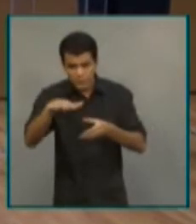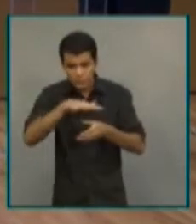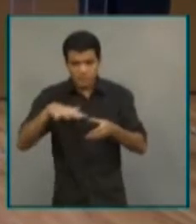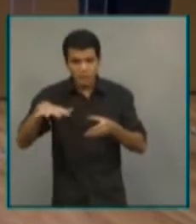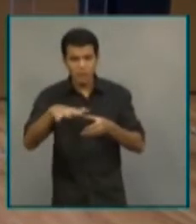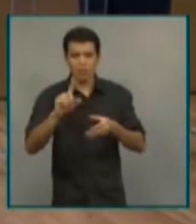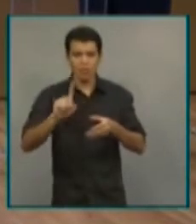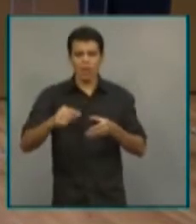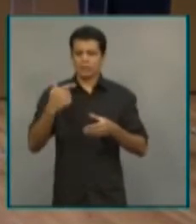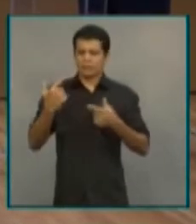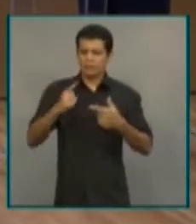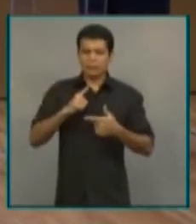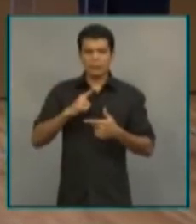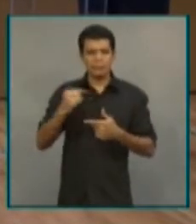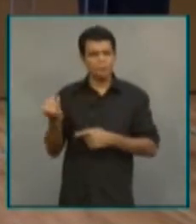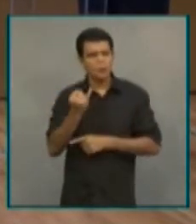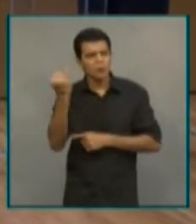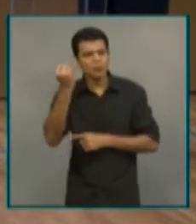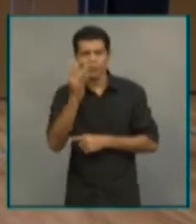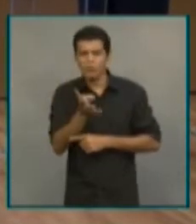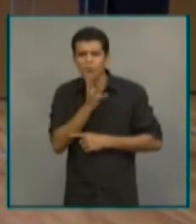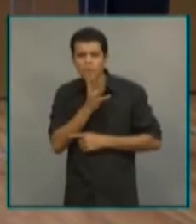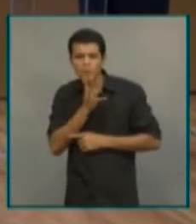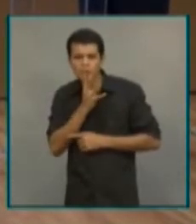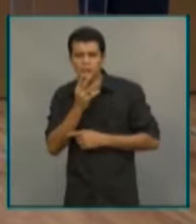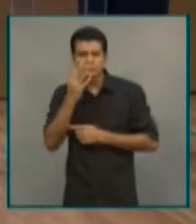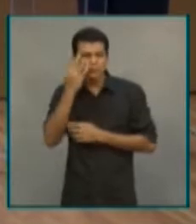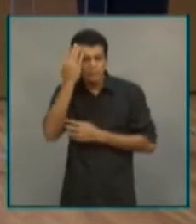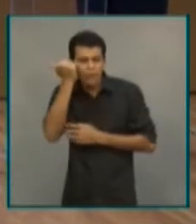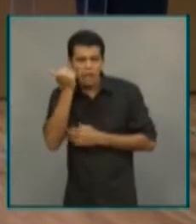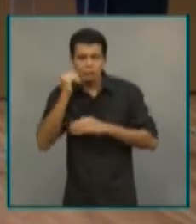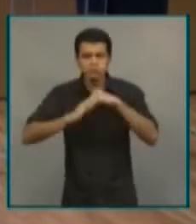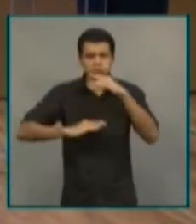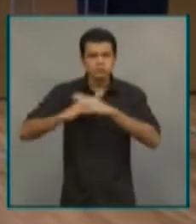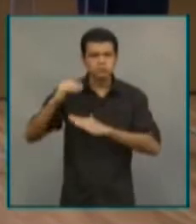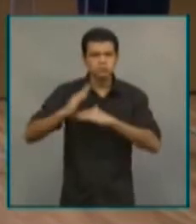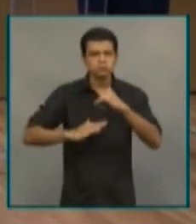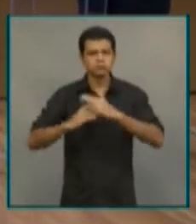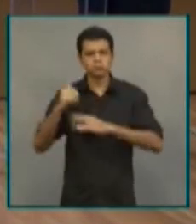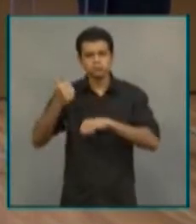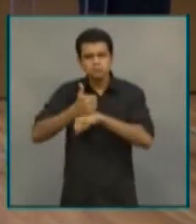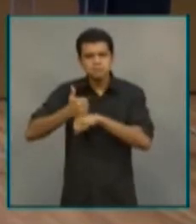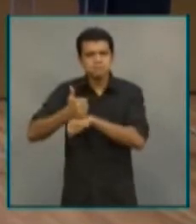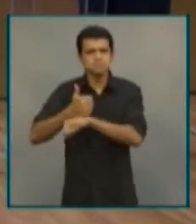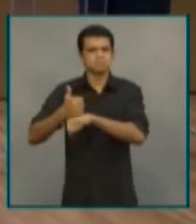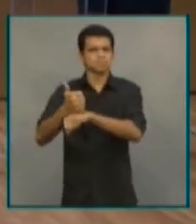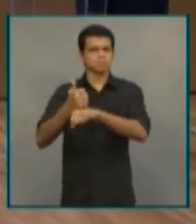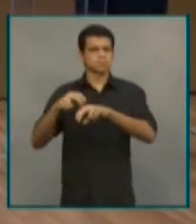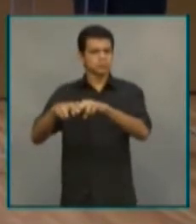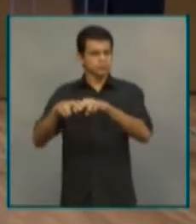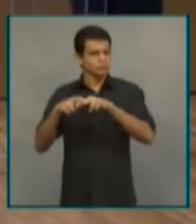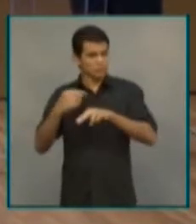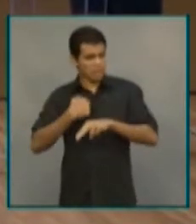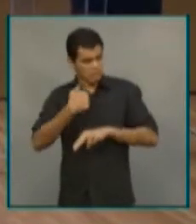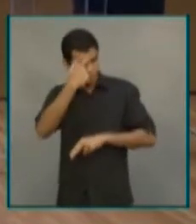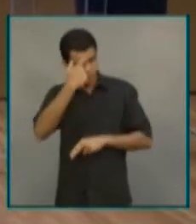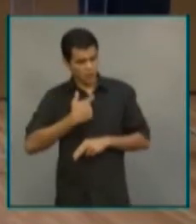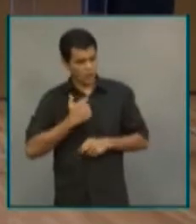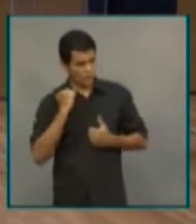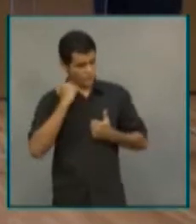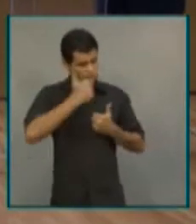têm um papel fundamental e que, como vice-presidente da OAB, como parte da gestão, não significa dizer